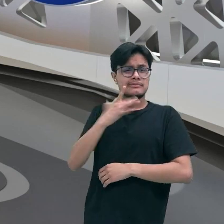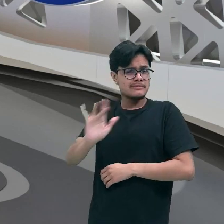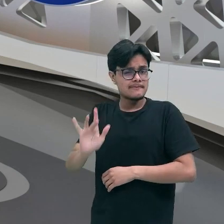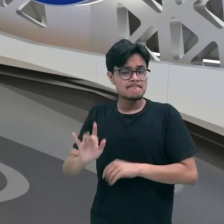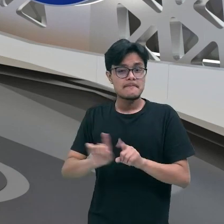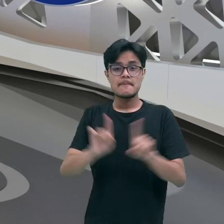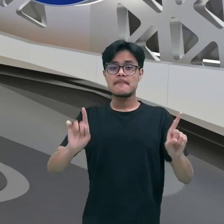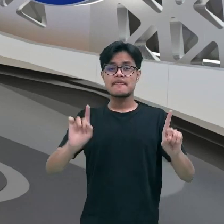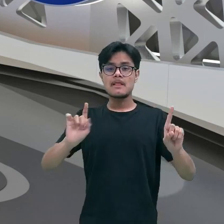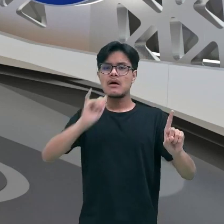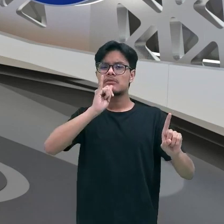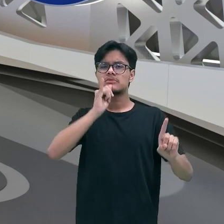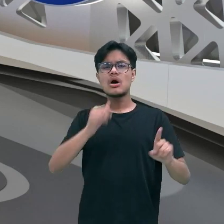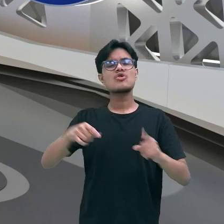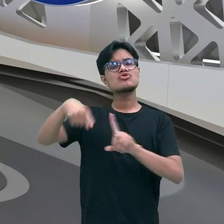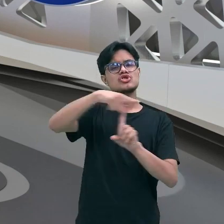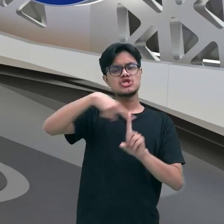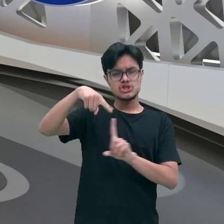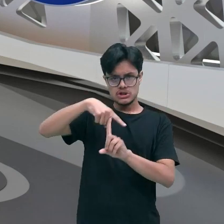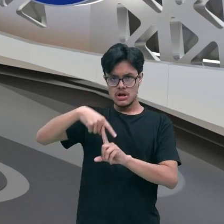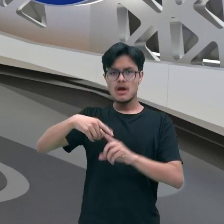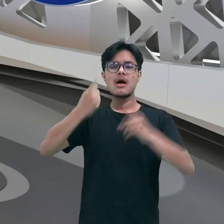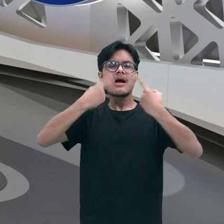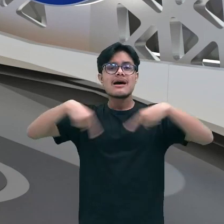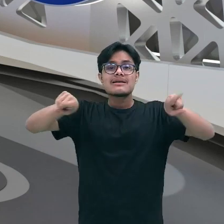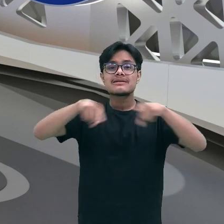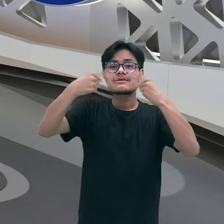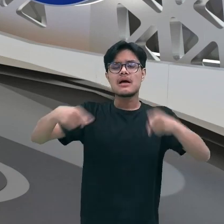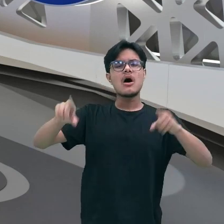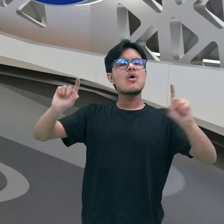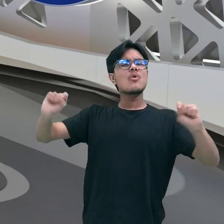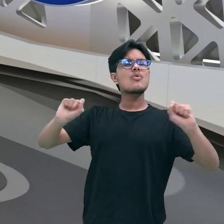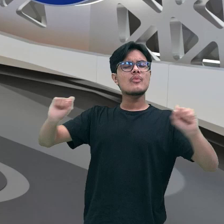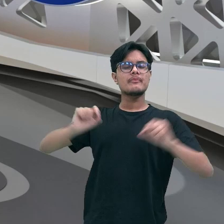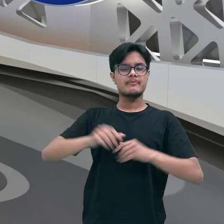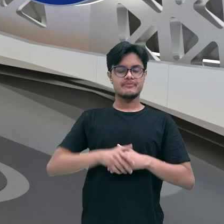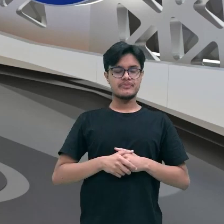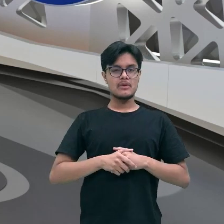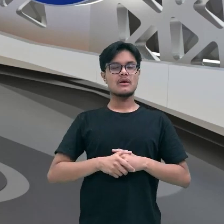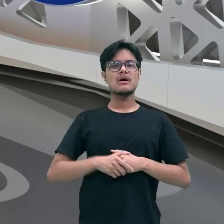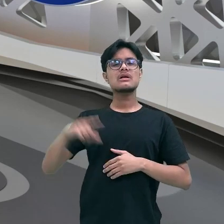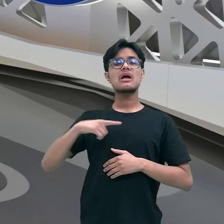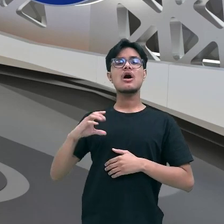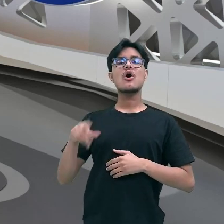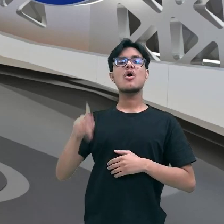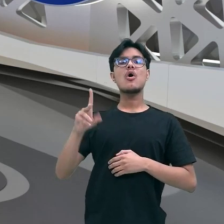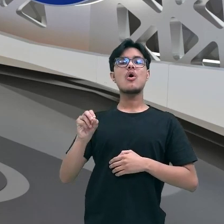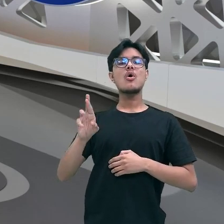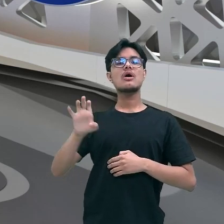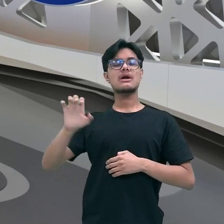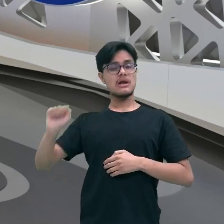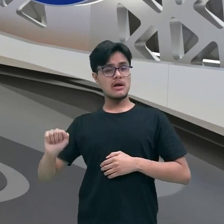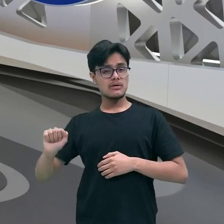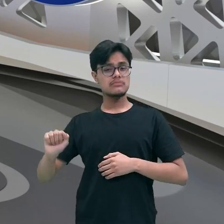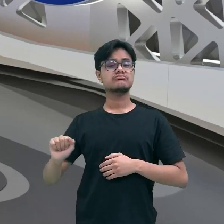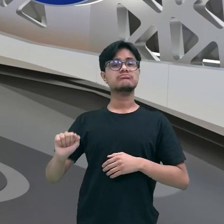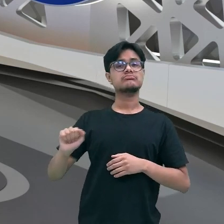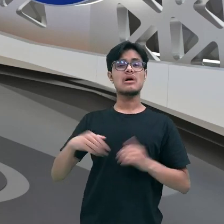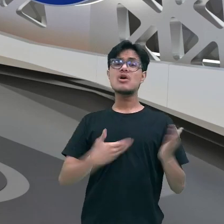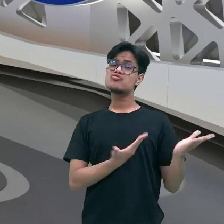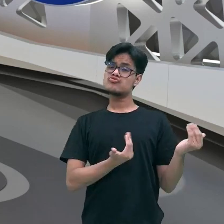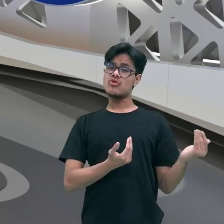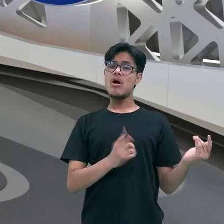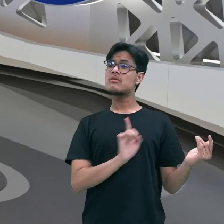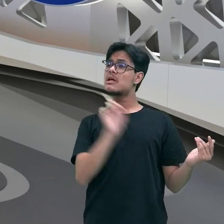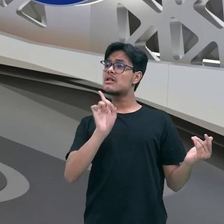conhecia. Ele é um gênero musical coreano. Isso, e muito próprio dos jovens da Coreia. Muito próximo dos jovens da Coreia,